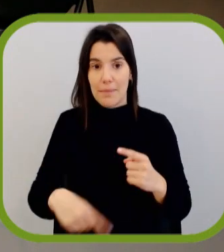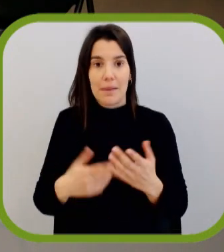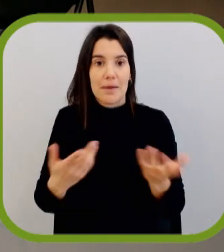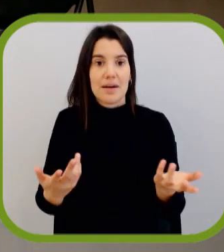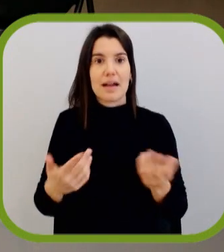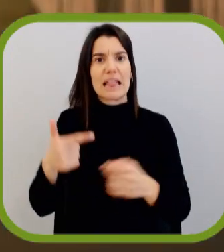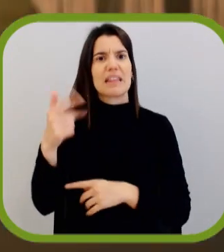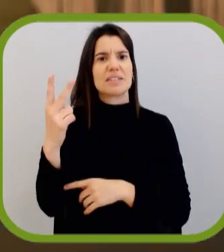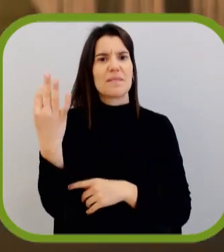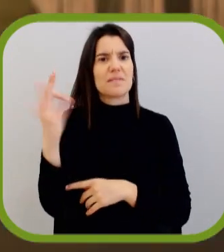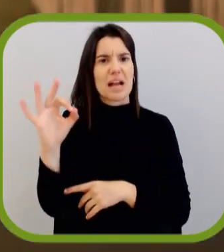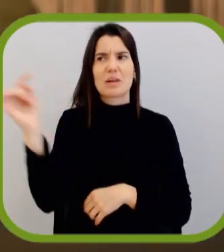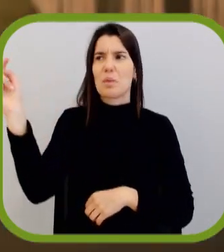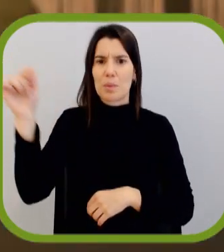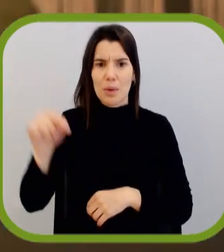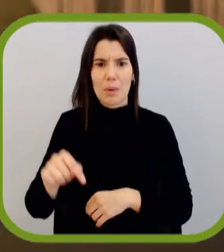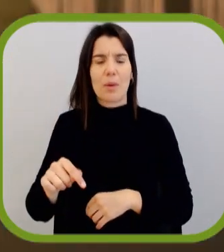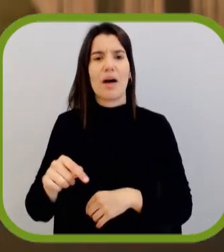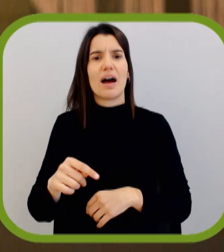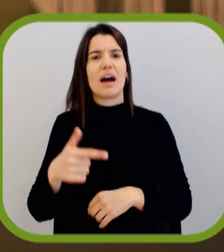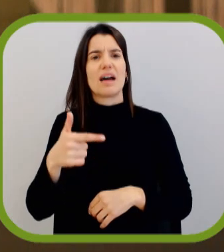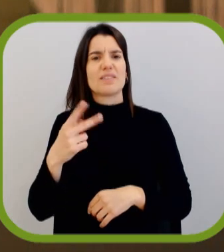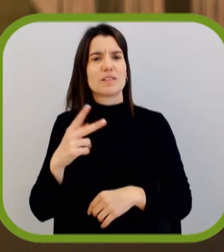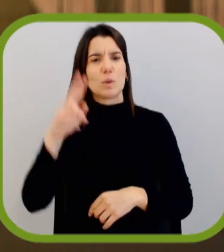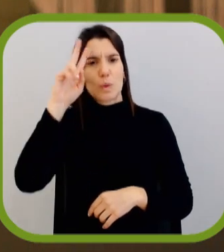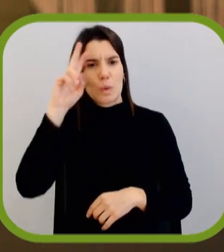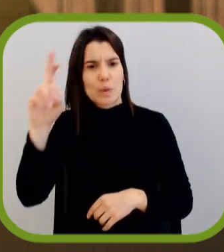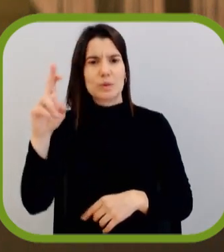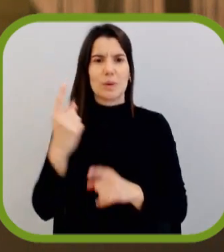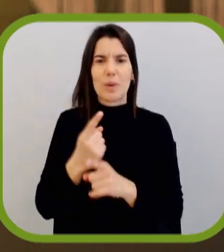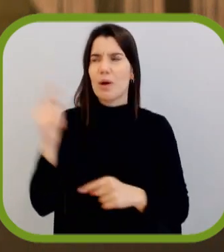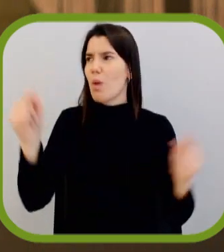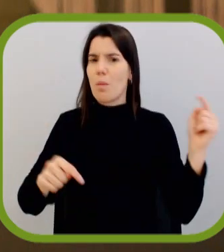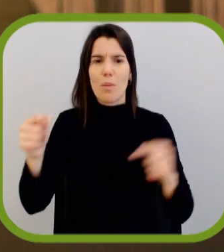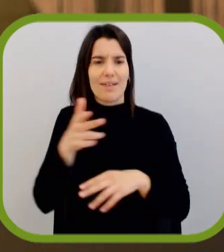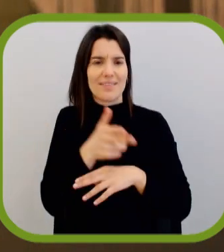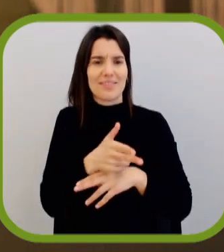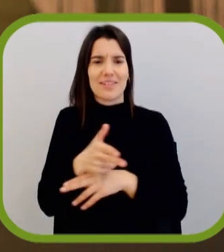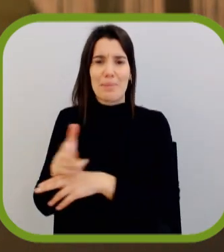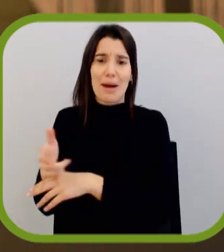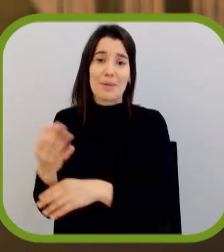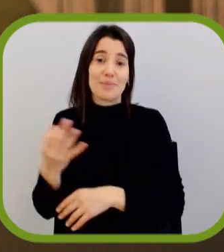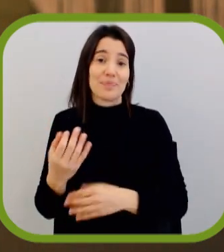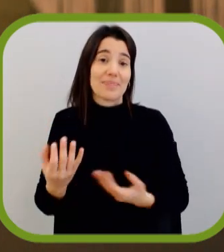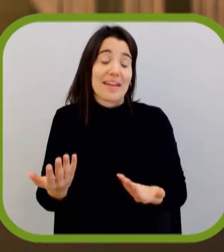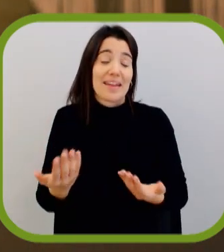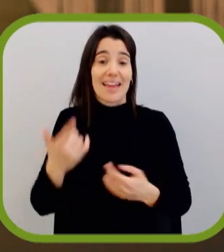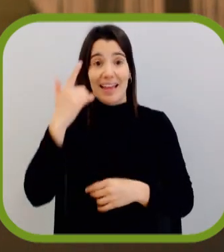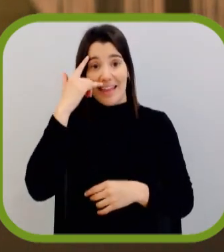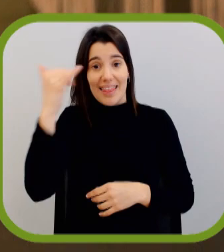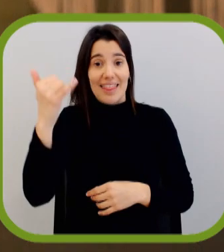veio uma televisão da França, veio uma televisão da Rússia, vieram coisas para filmar o robotário, porque foi uma